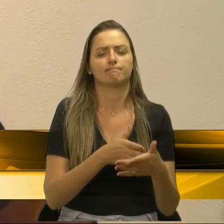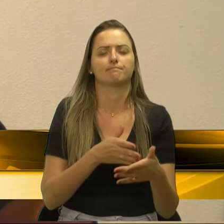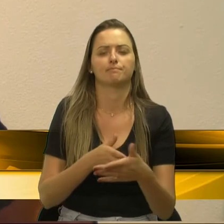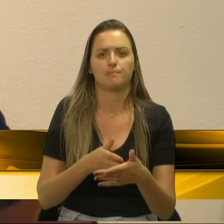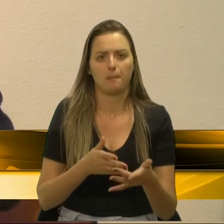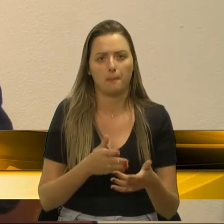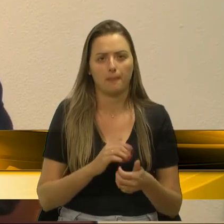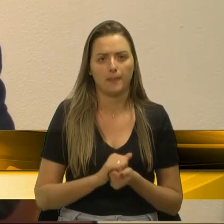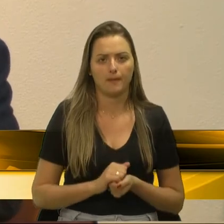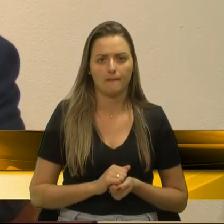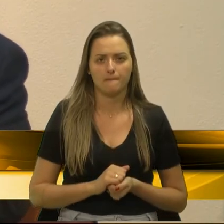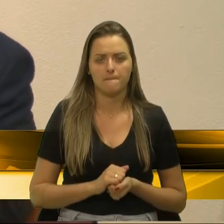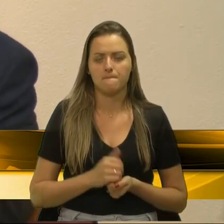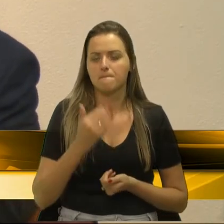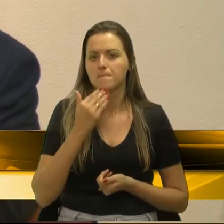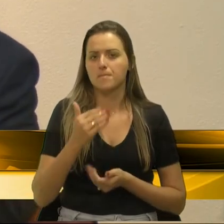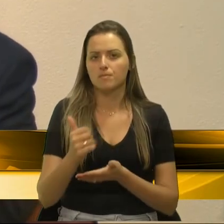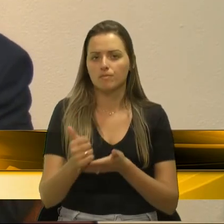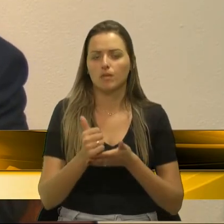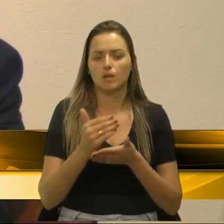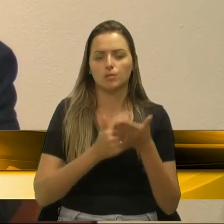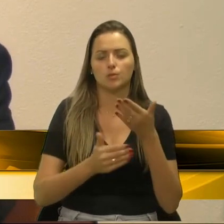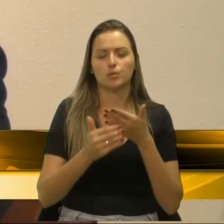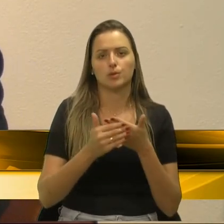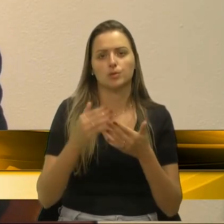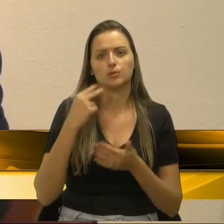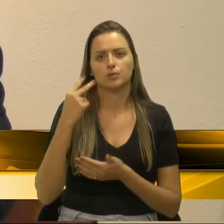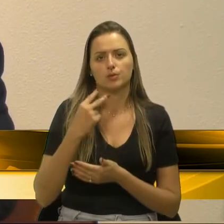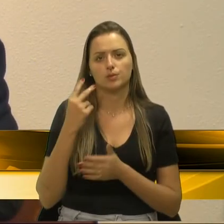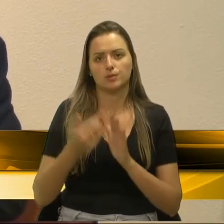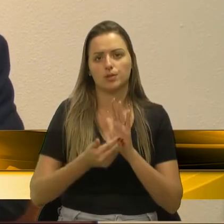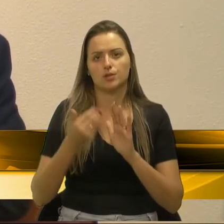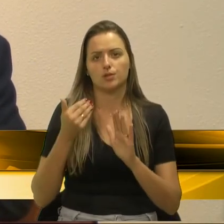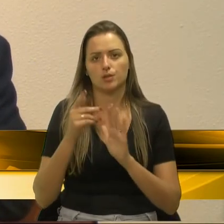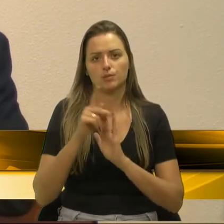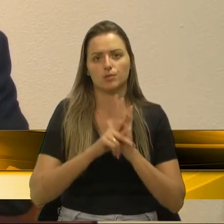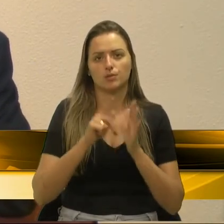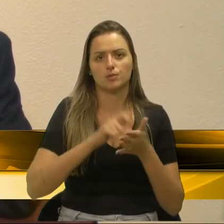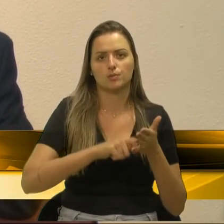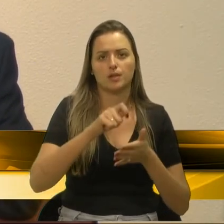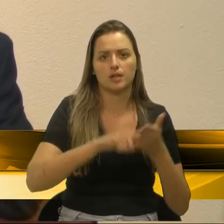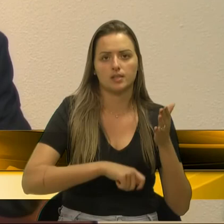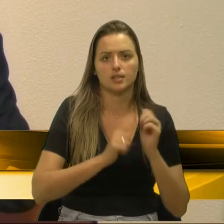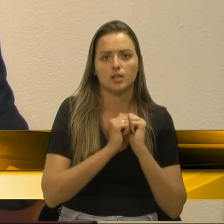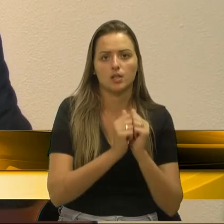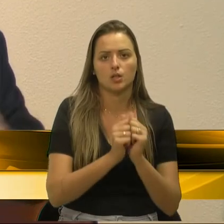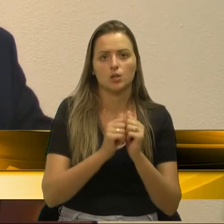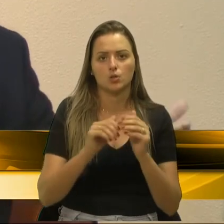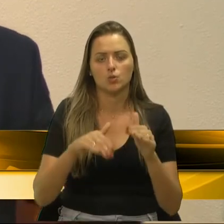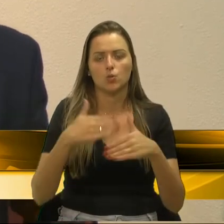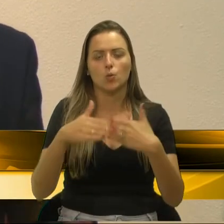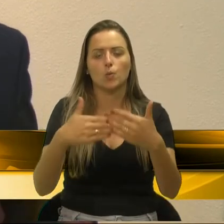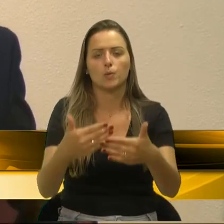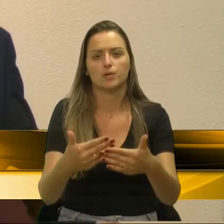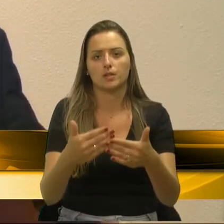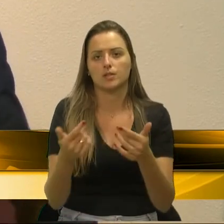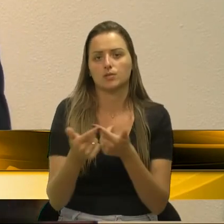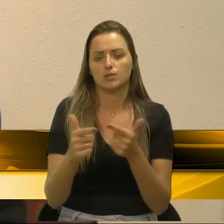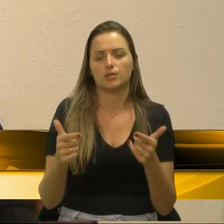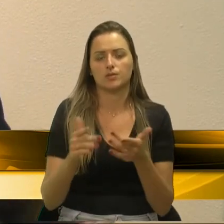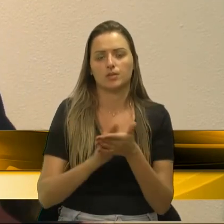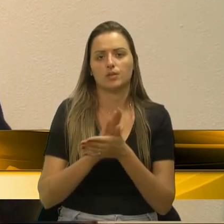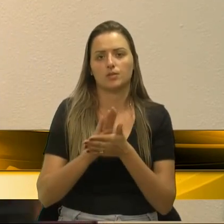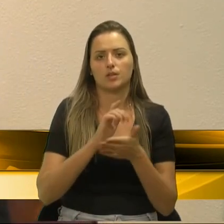Então, peço o apoio dos nobres pares, se for a retirada do projeto, para que assinem junto a nova tramitação, aí sem a